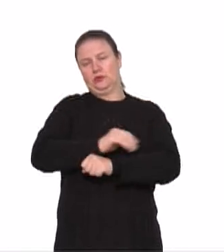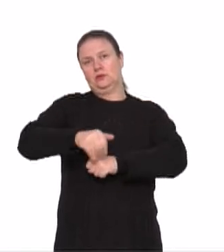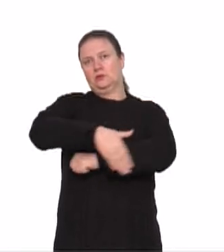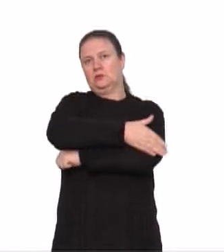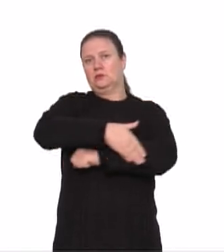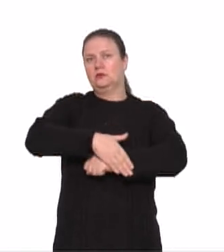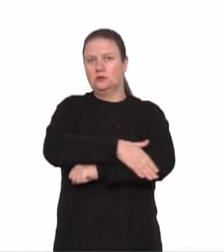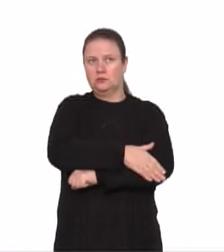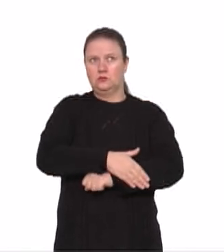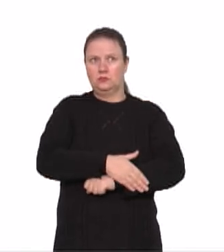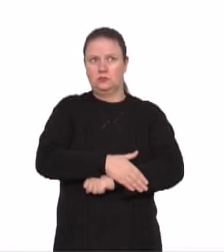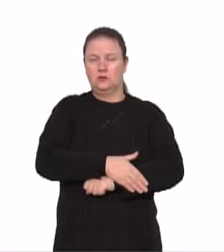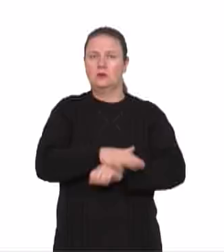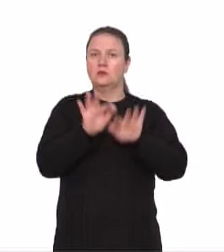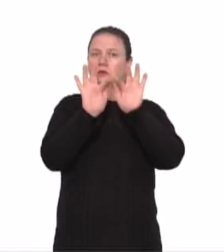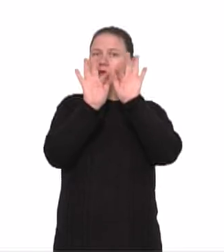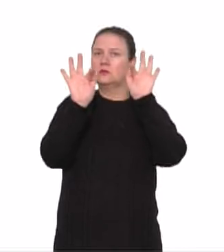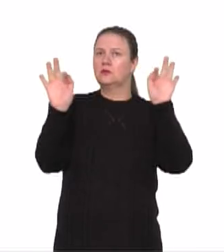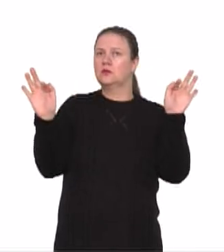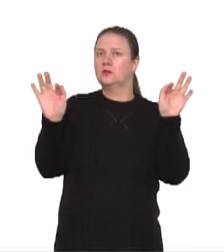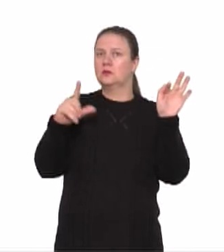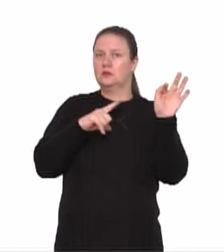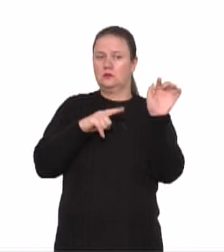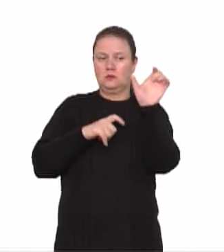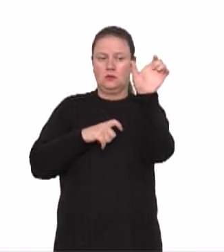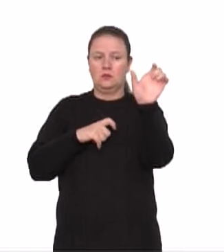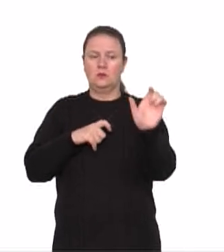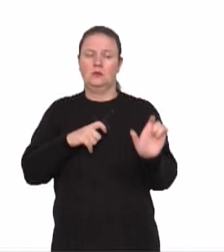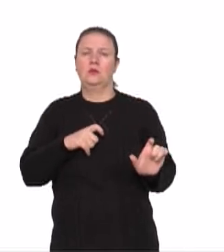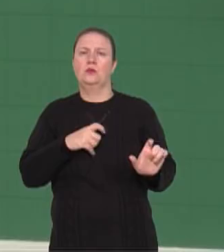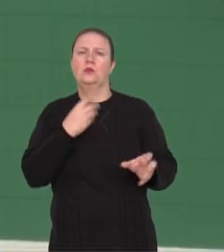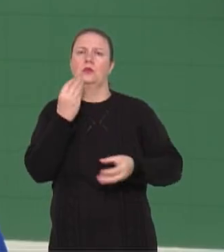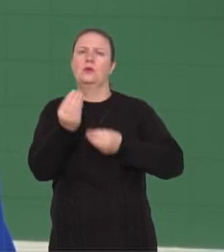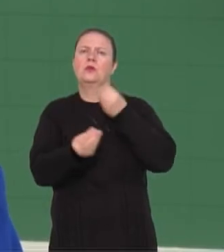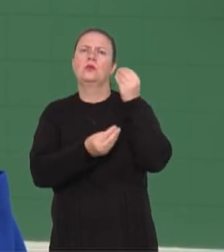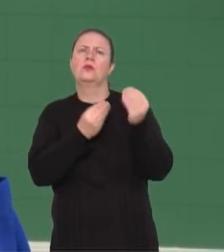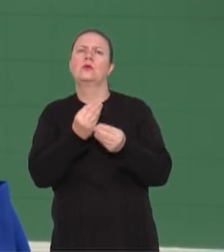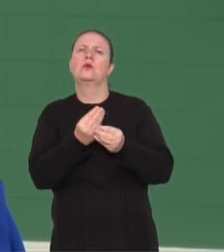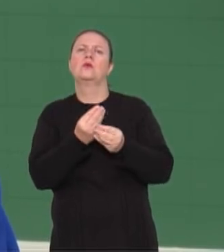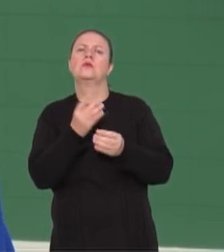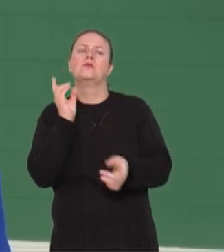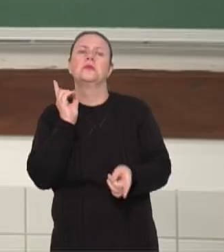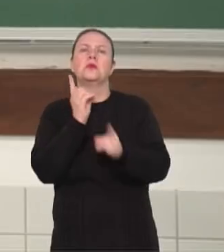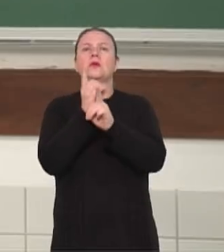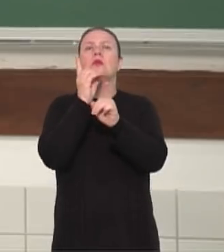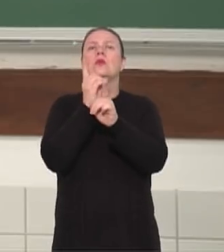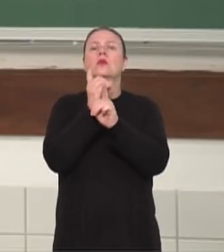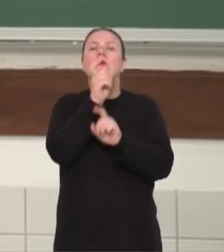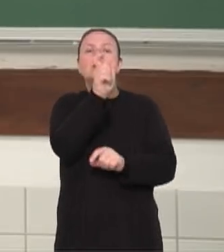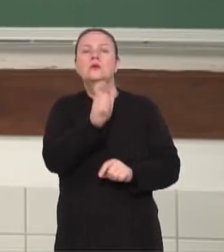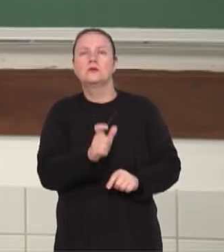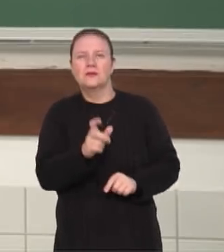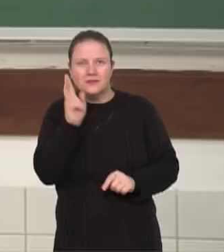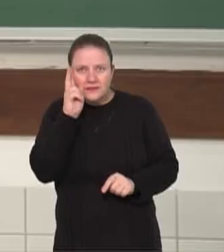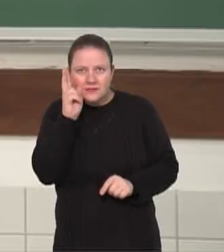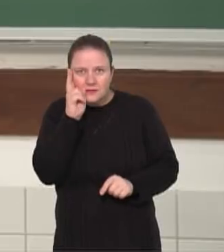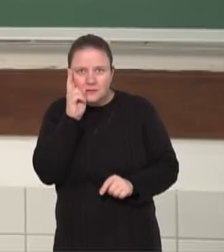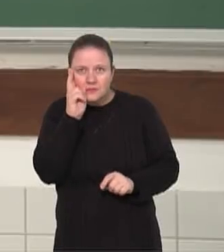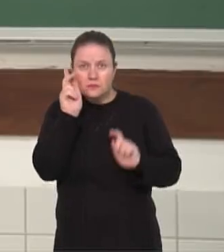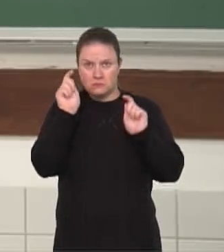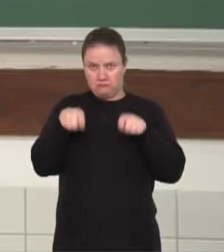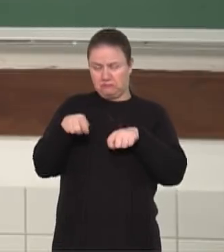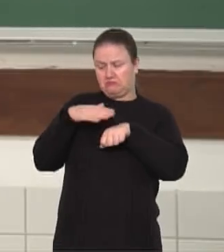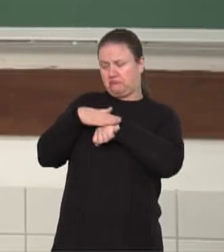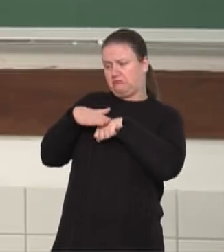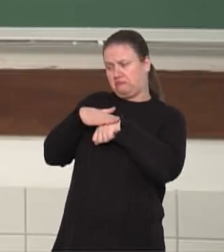Aqui nessa frase nós temos o sujeito. Como que eu descubro o sujeito de uma frase? Né? Vamos lembrar? Eu posso conversar